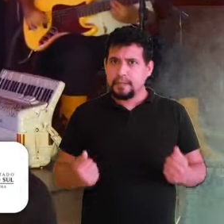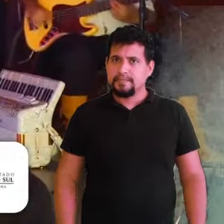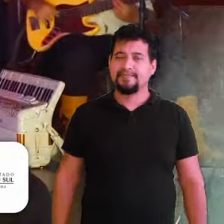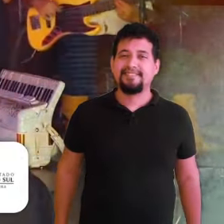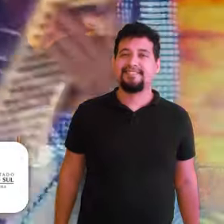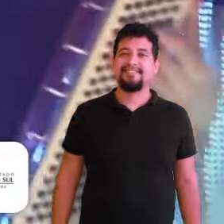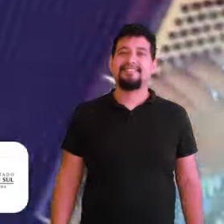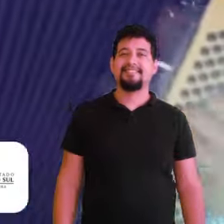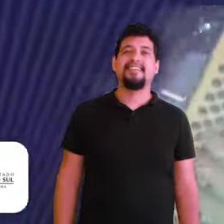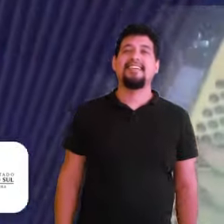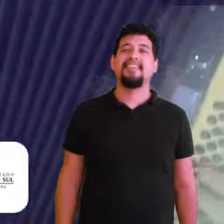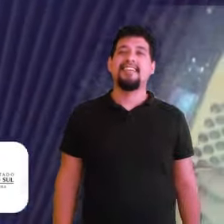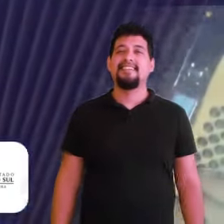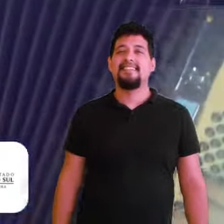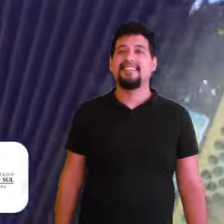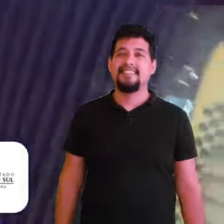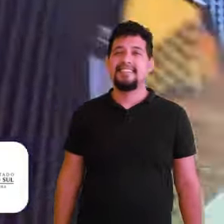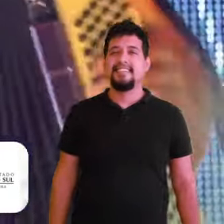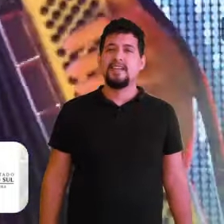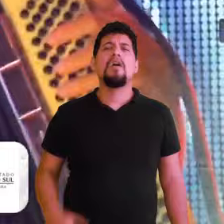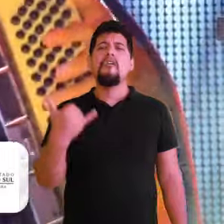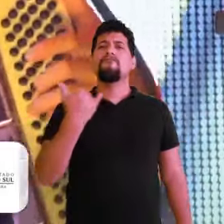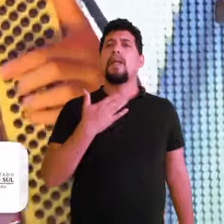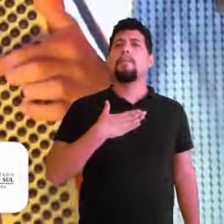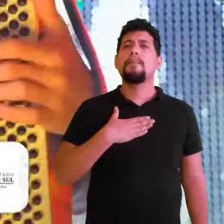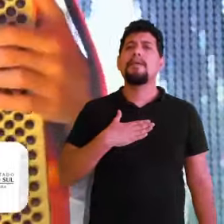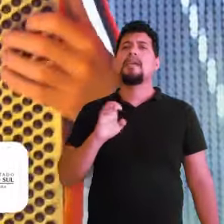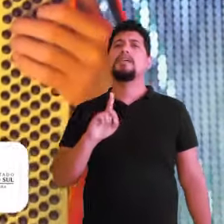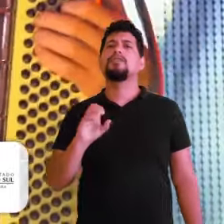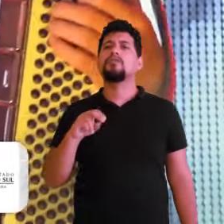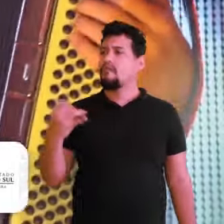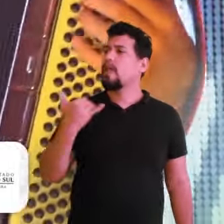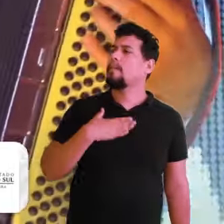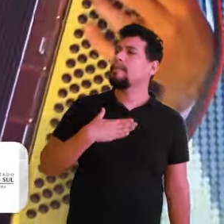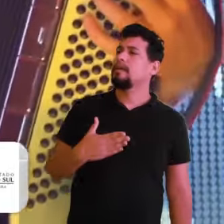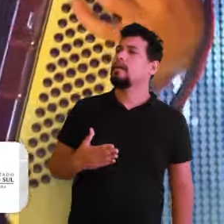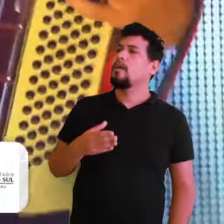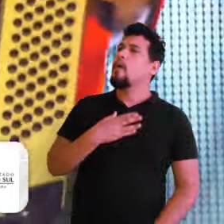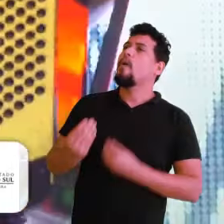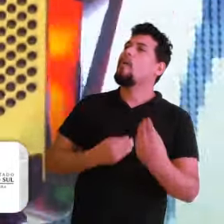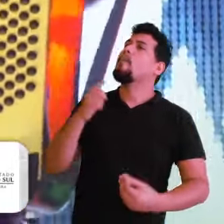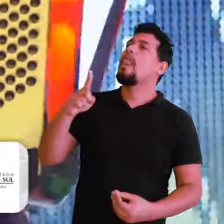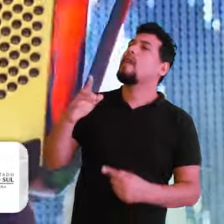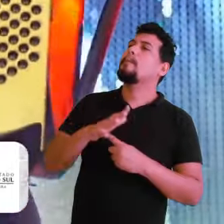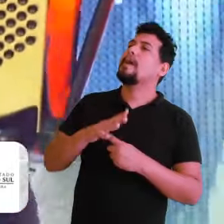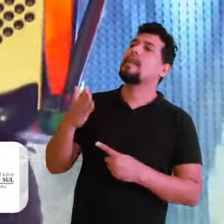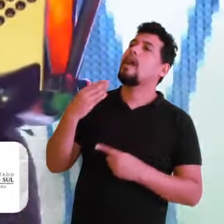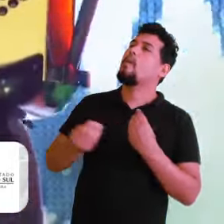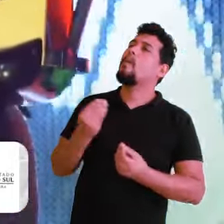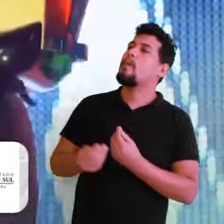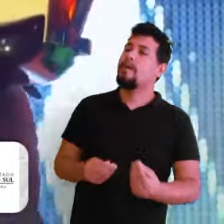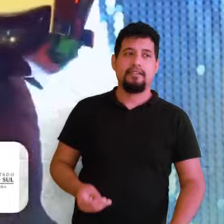Mas me conta, meu amigo Edson Melo. Oi, Márcio. Como é que era no Paraná, velho? Mas era pra de